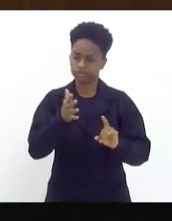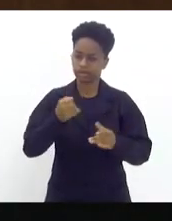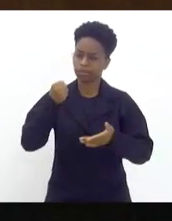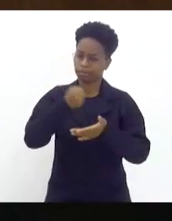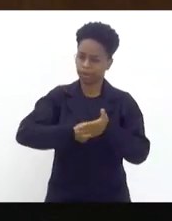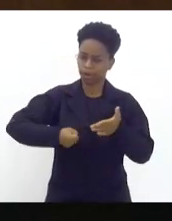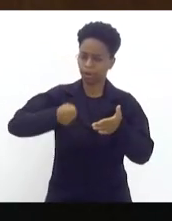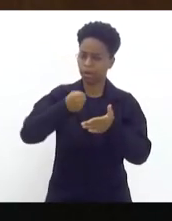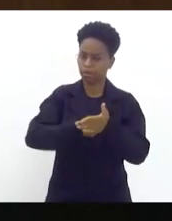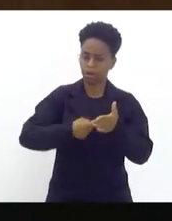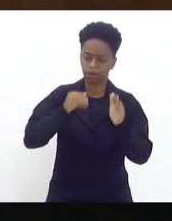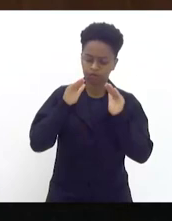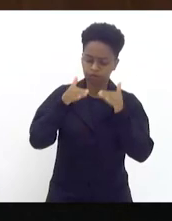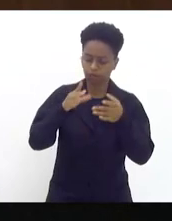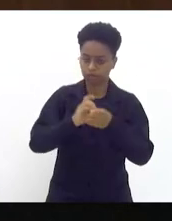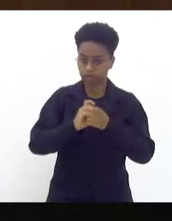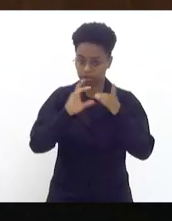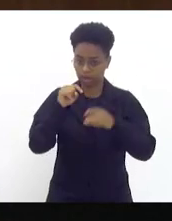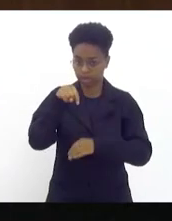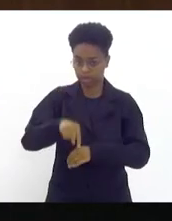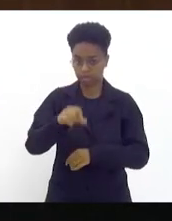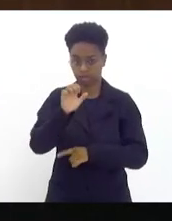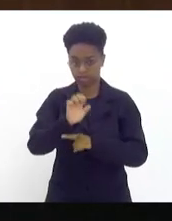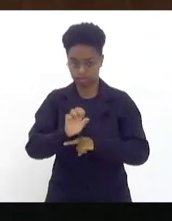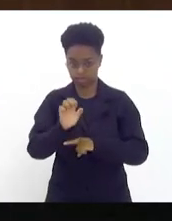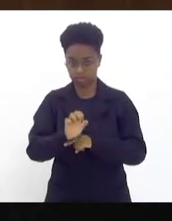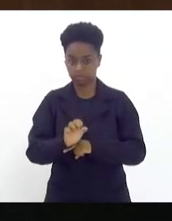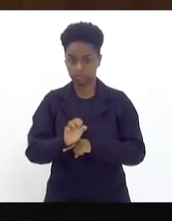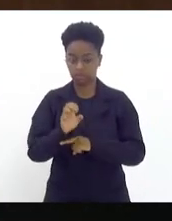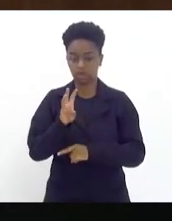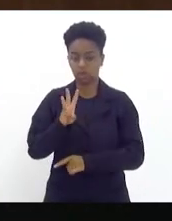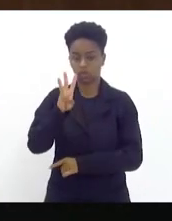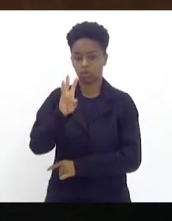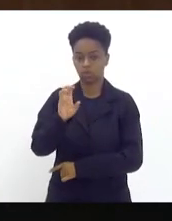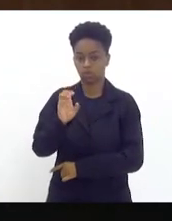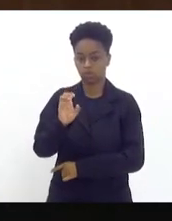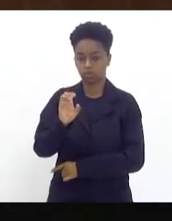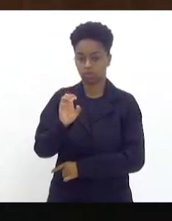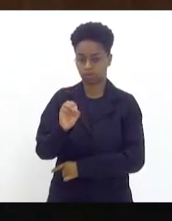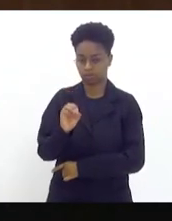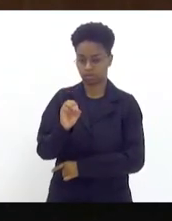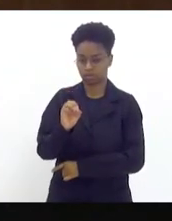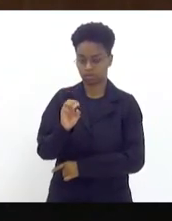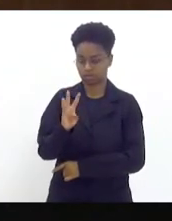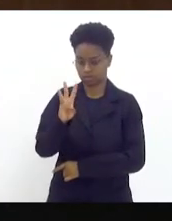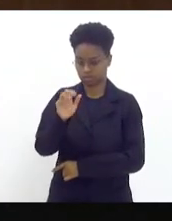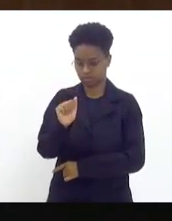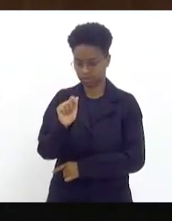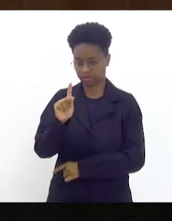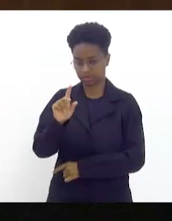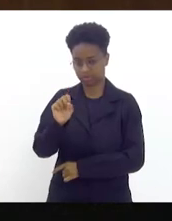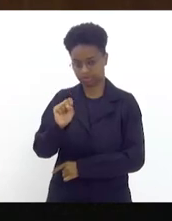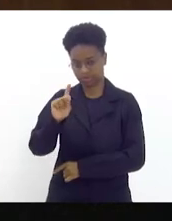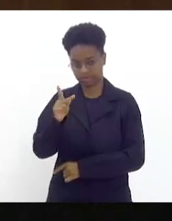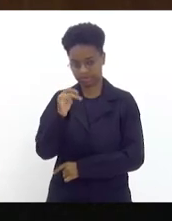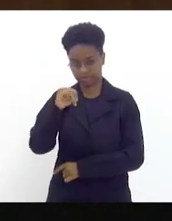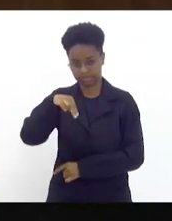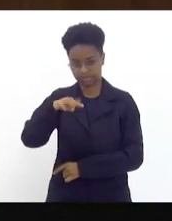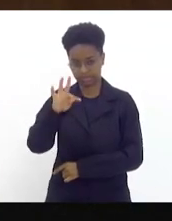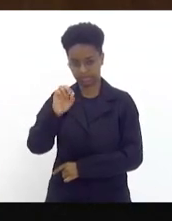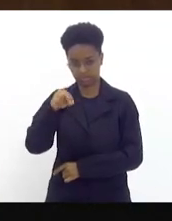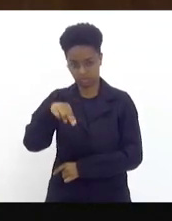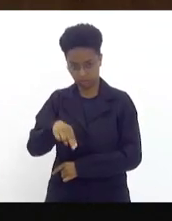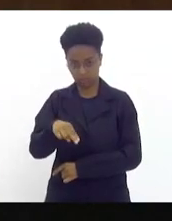lutas democráticas desse estado Washington Reis Que está oferecendo a sua